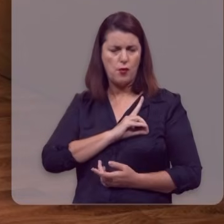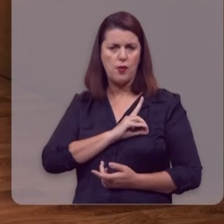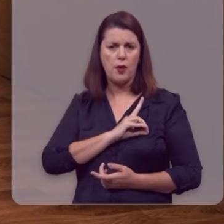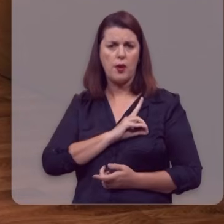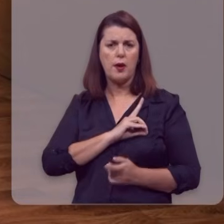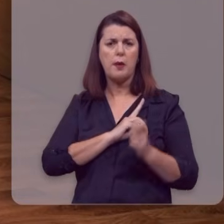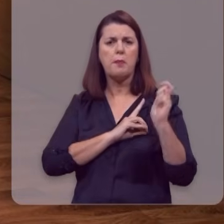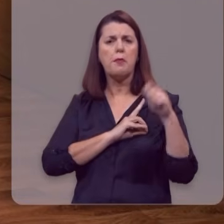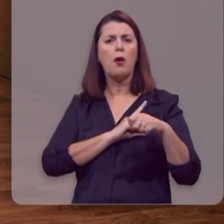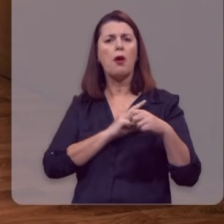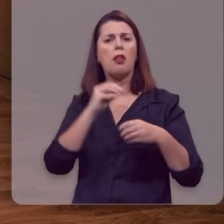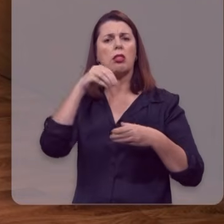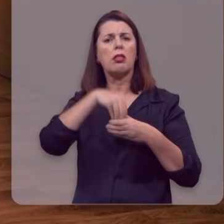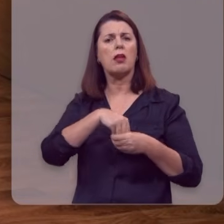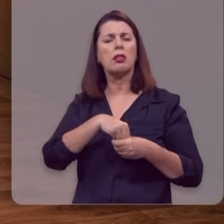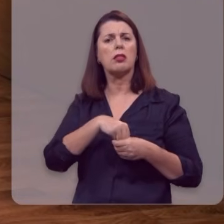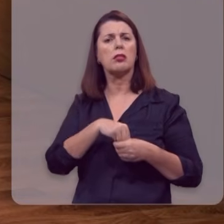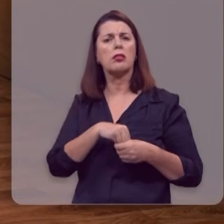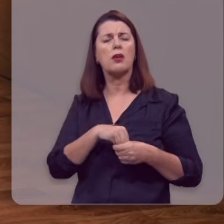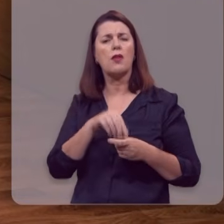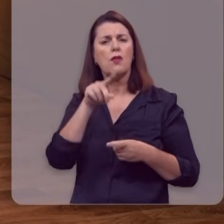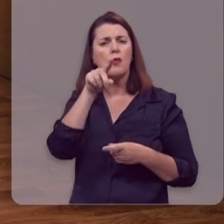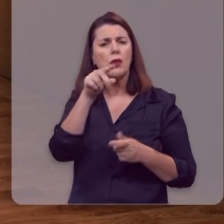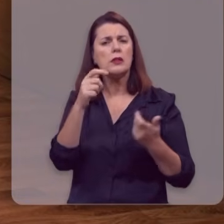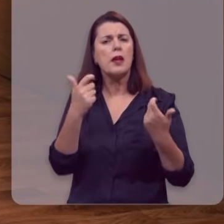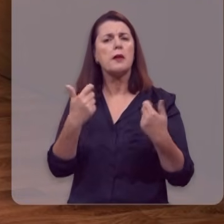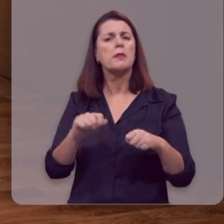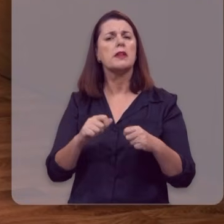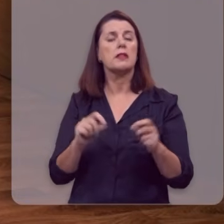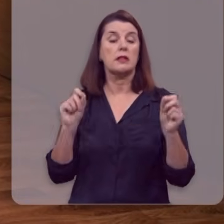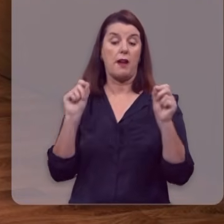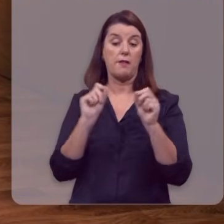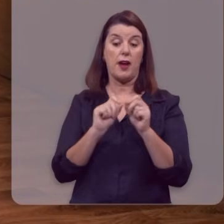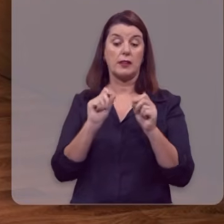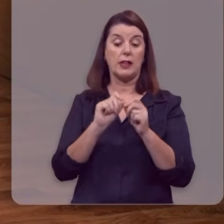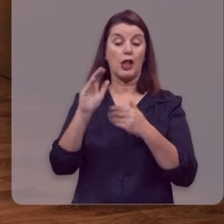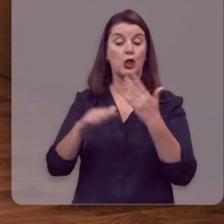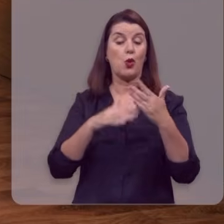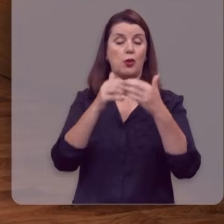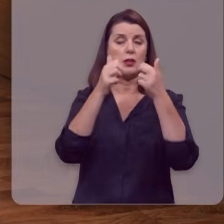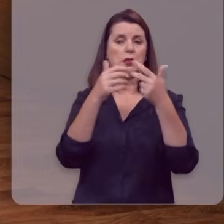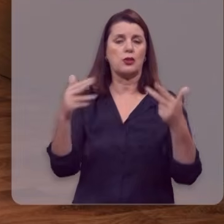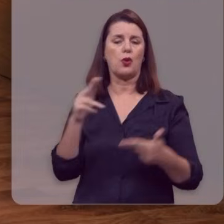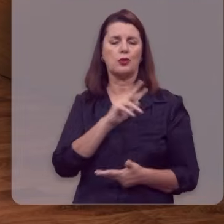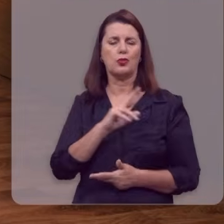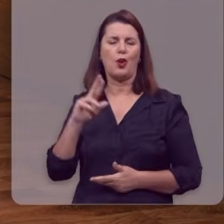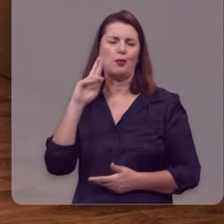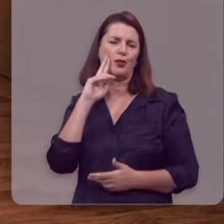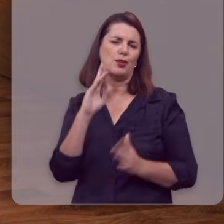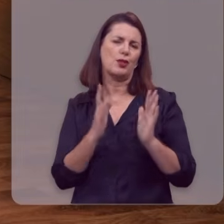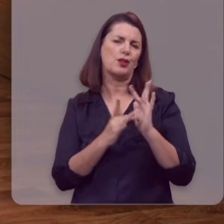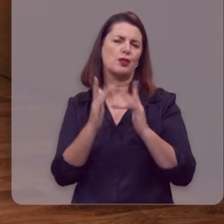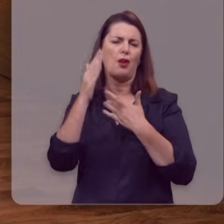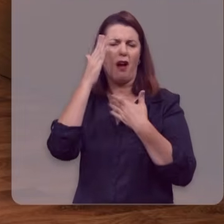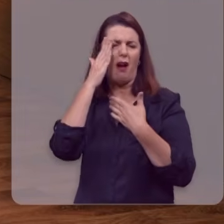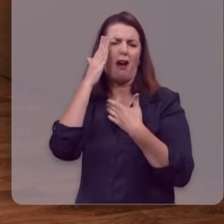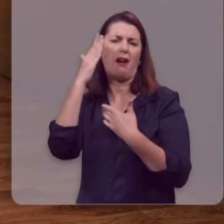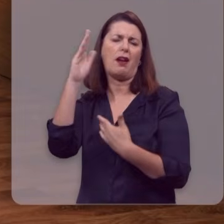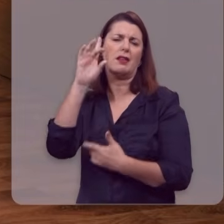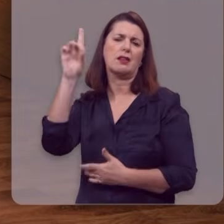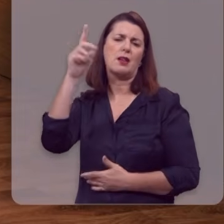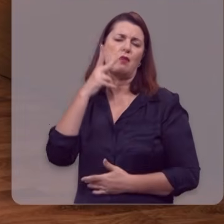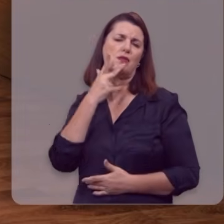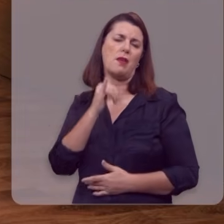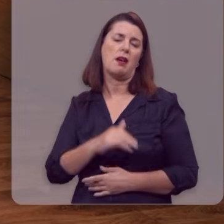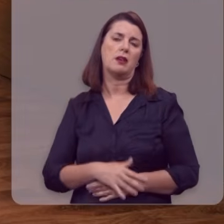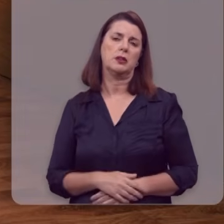dos céus pode conter, Ele está dentro de você, então você fala e você faz tudo em nome de Jesus, dando graças